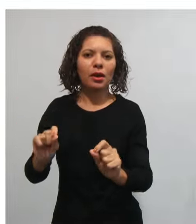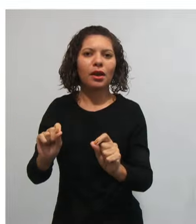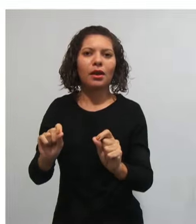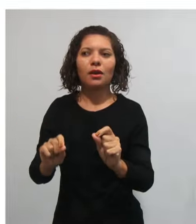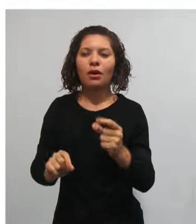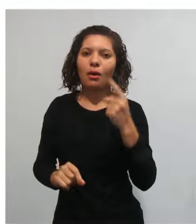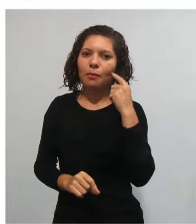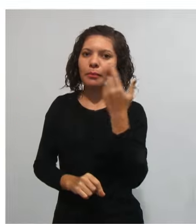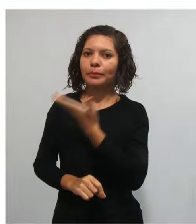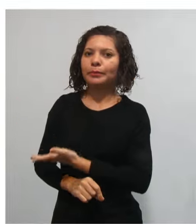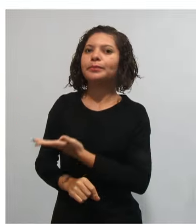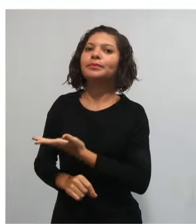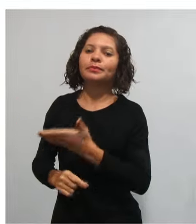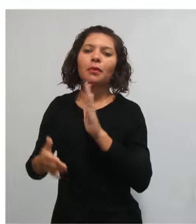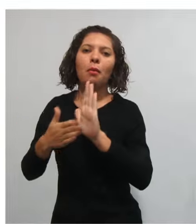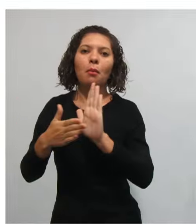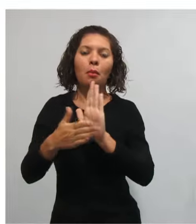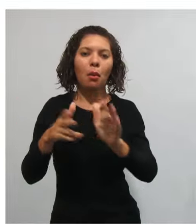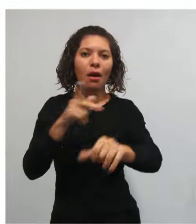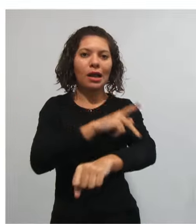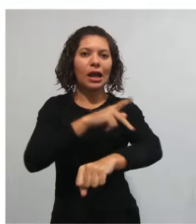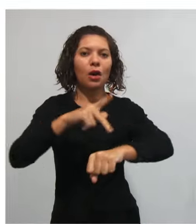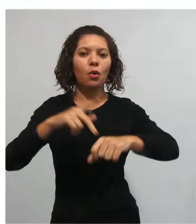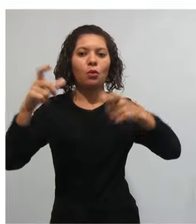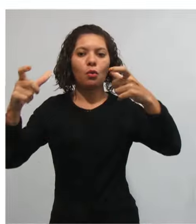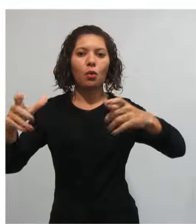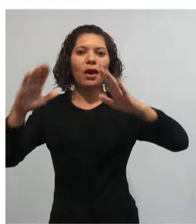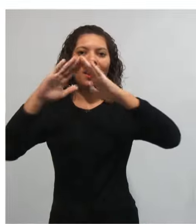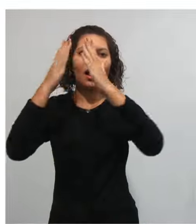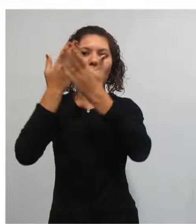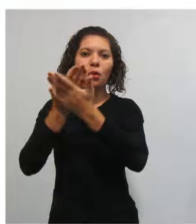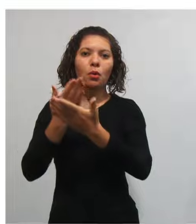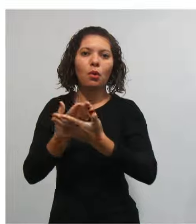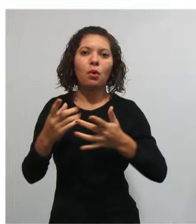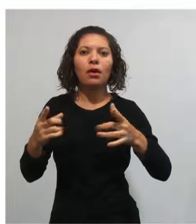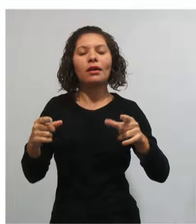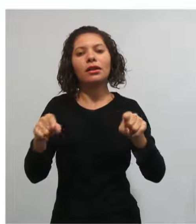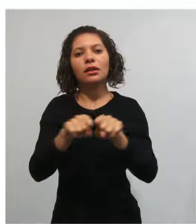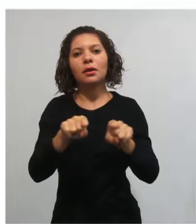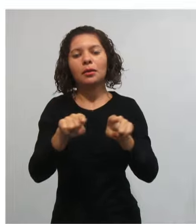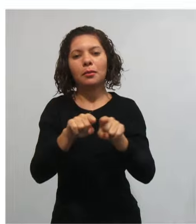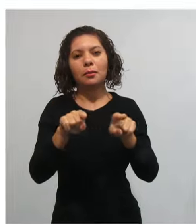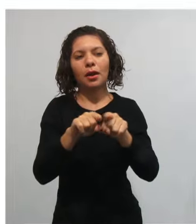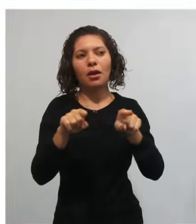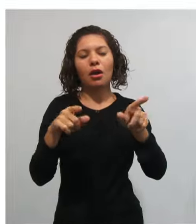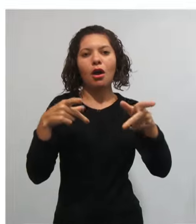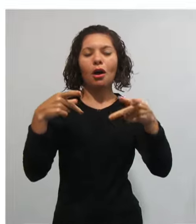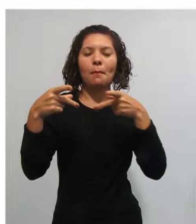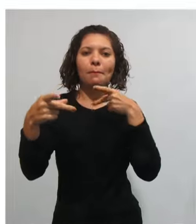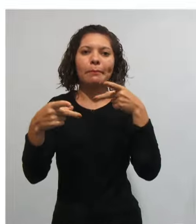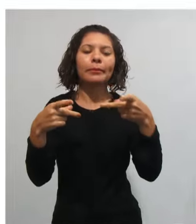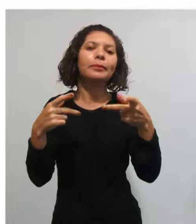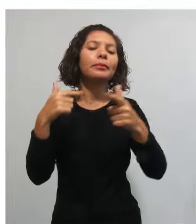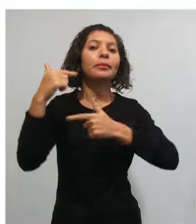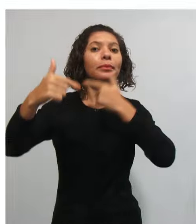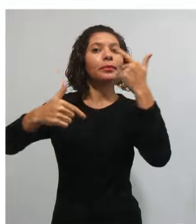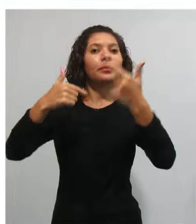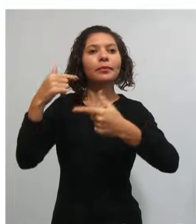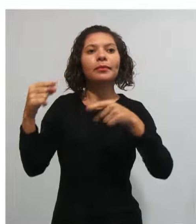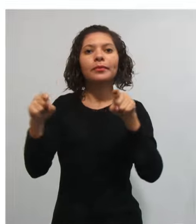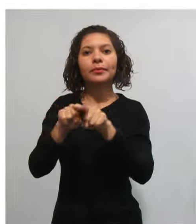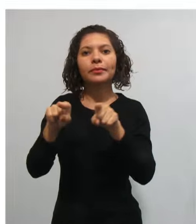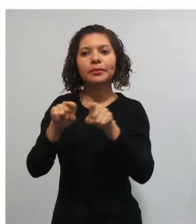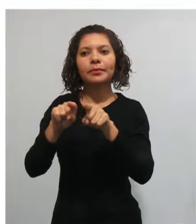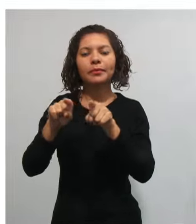proposta pedagógica da escola além de cumprir o plano de trabalho além de eh de participar da escola do